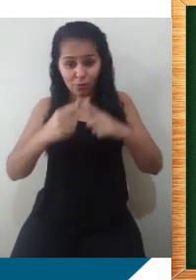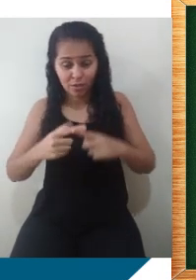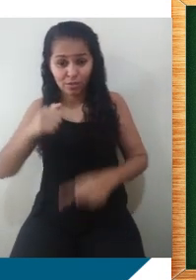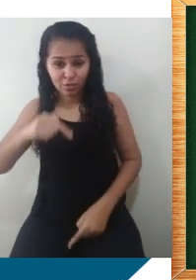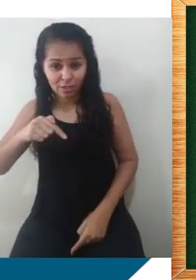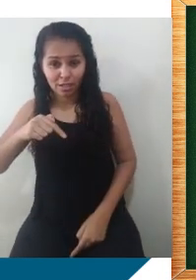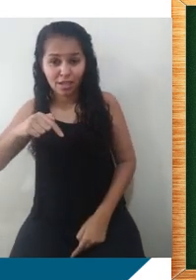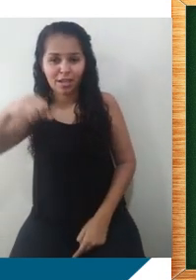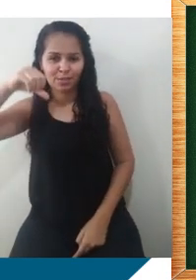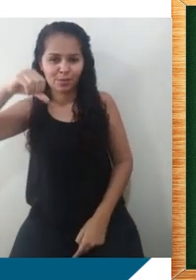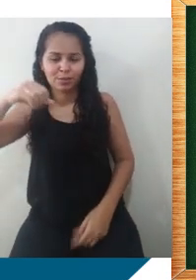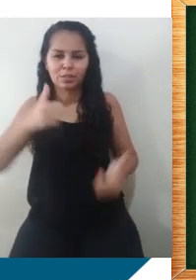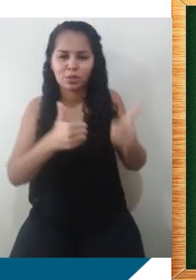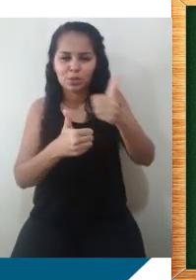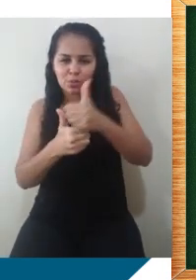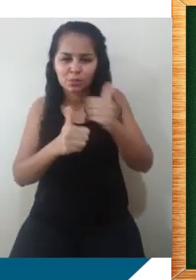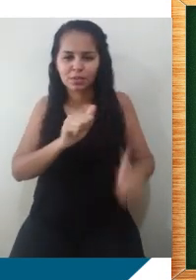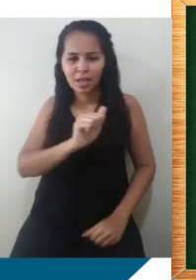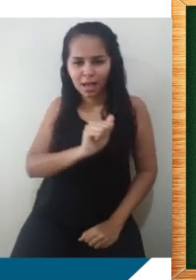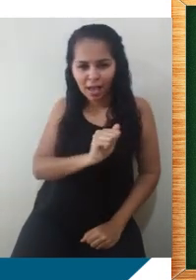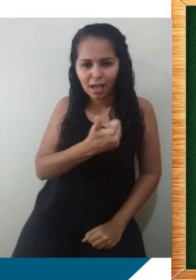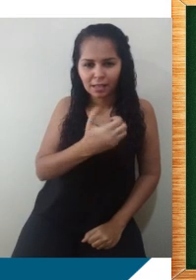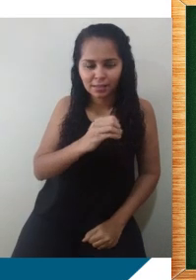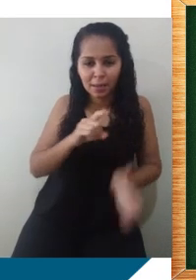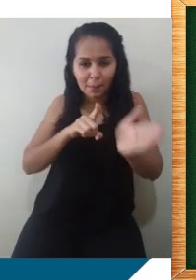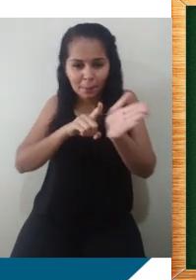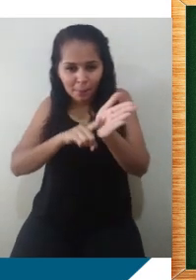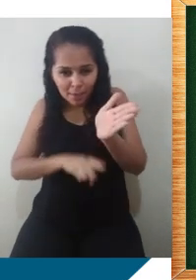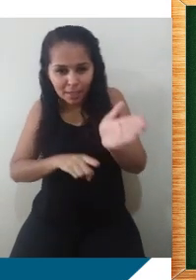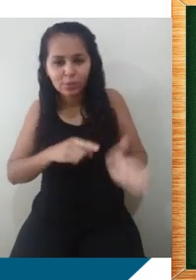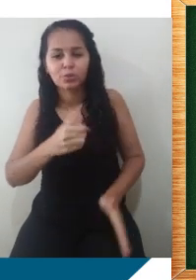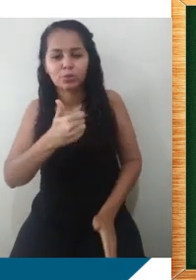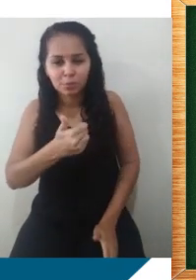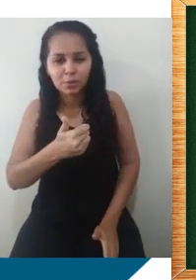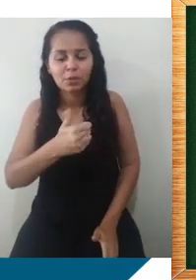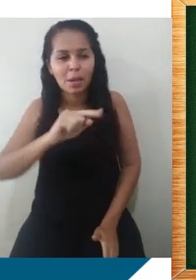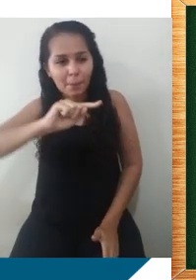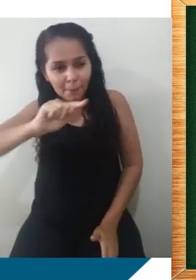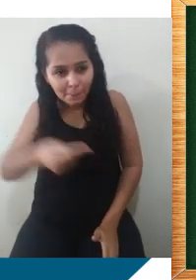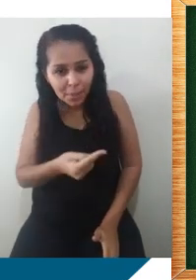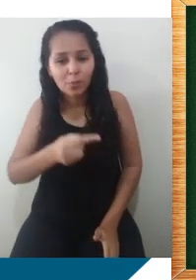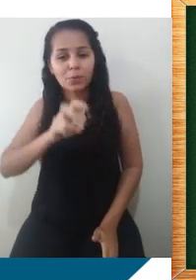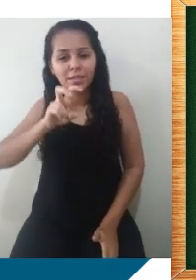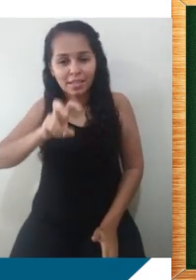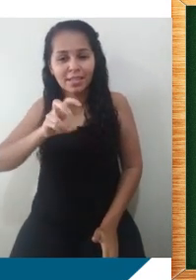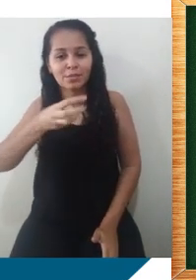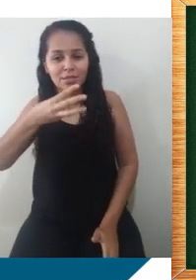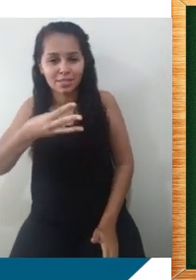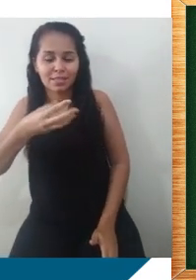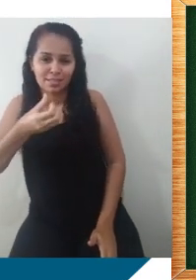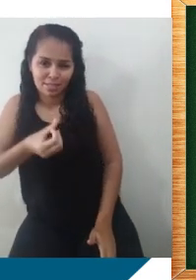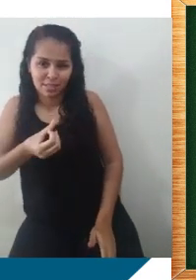1.536. Reparem, também poderíamos utilizar a fórmula do termo geral generalizada para calcular o